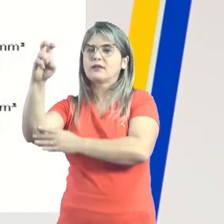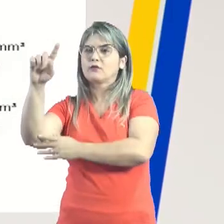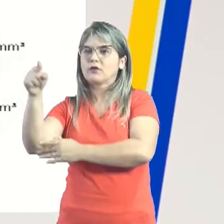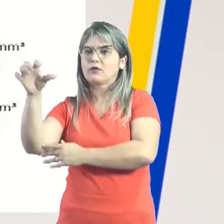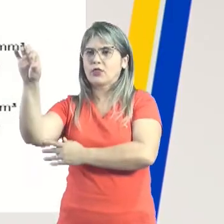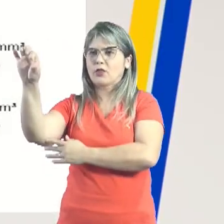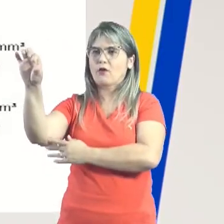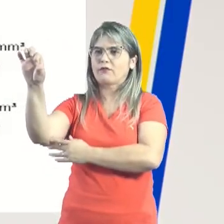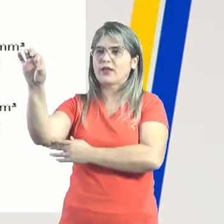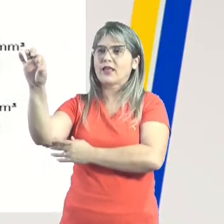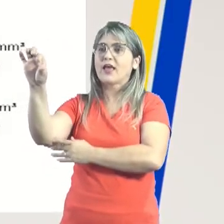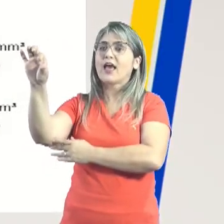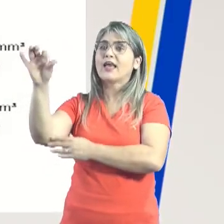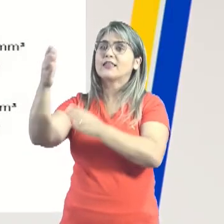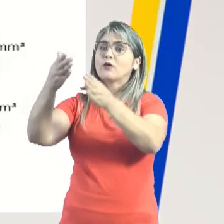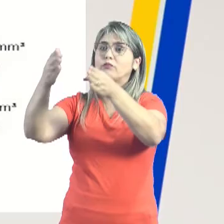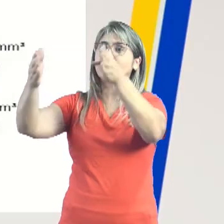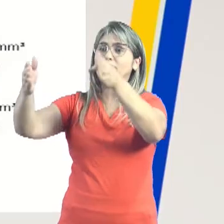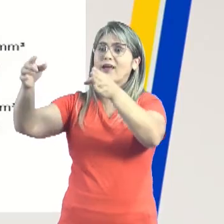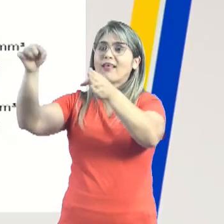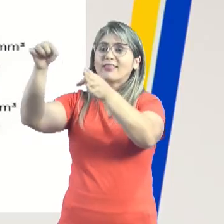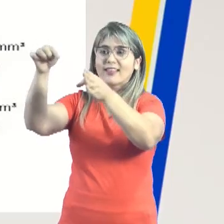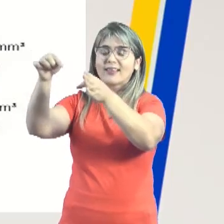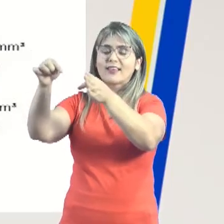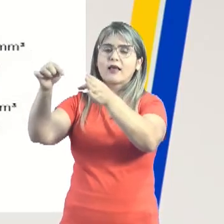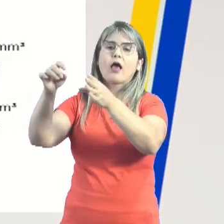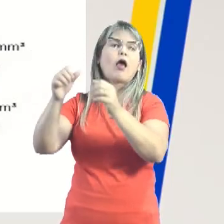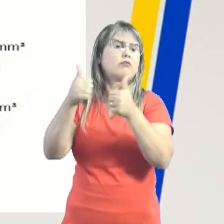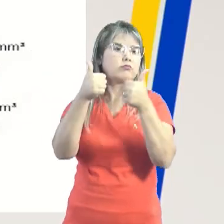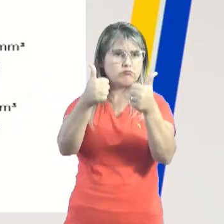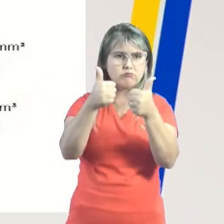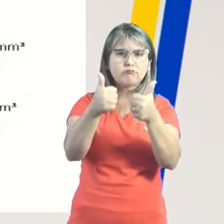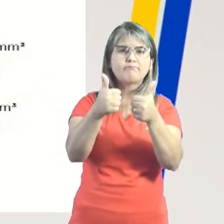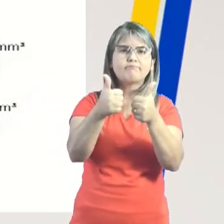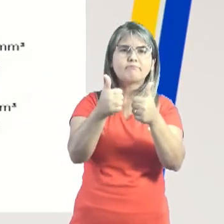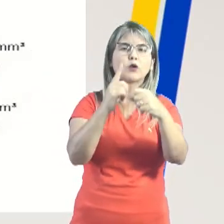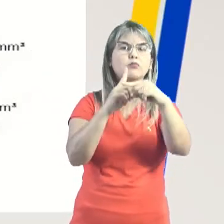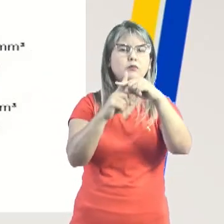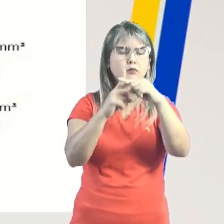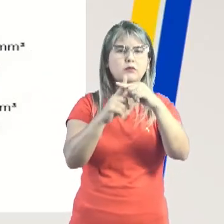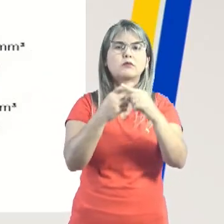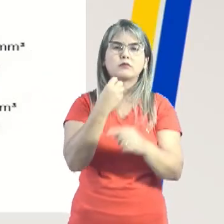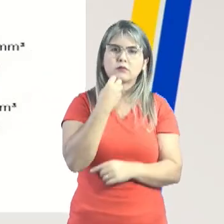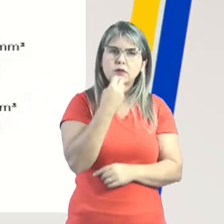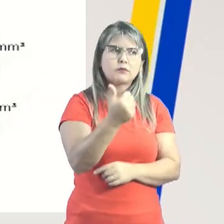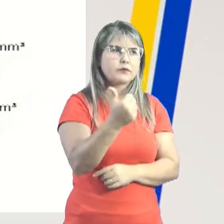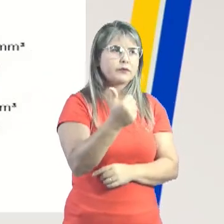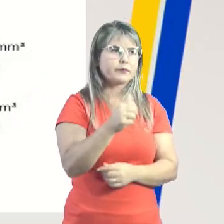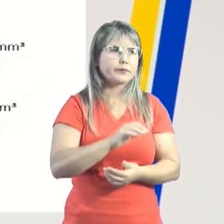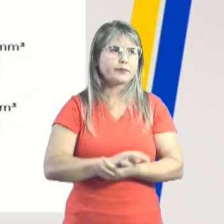12% por grama. E aqui, os valores normais, normalidade, de